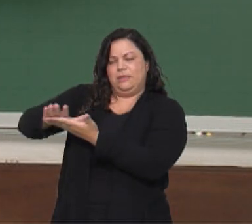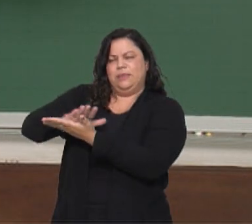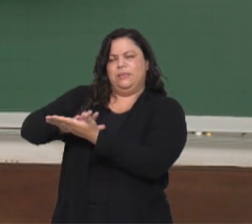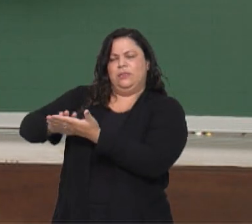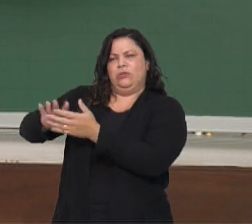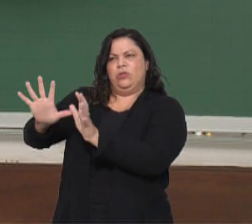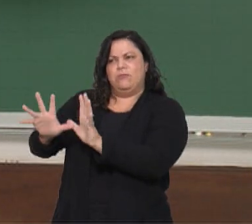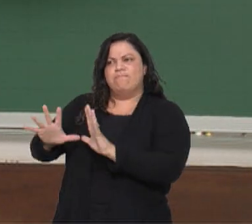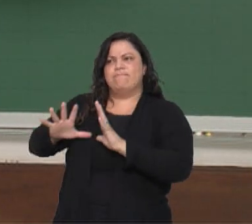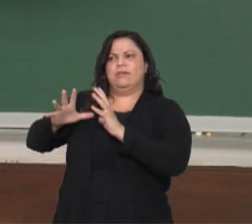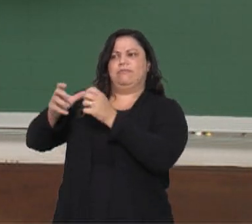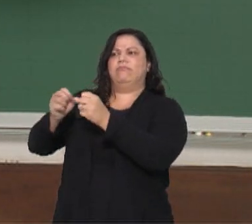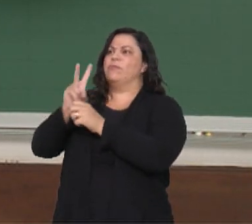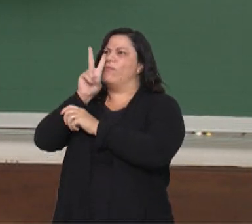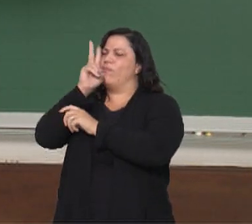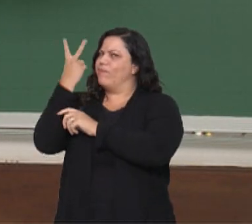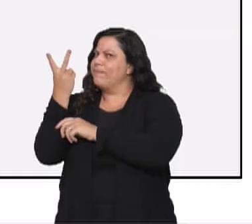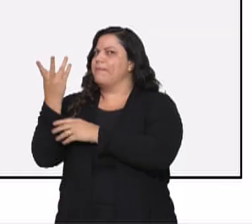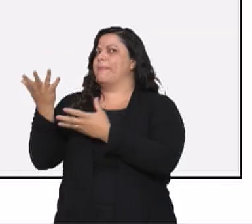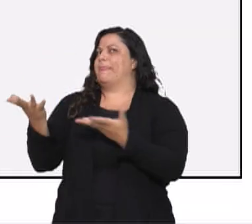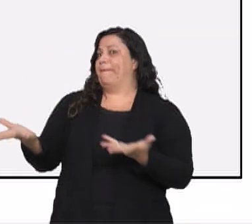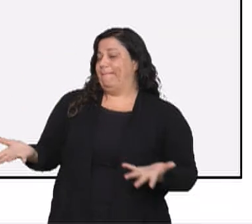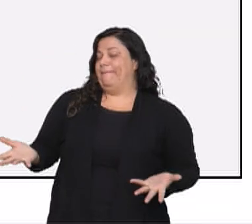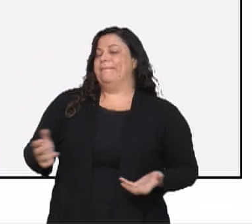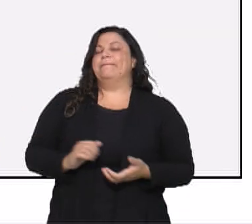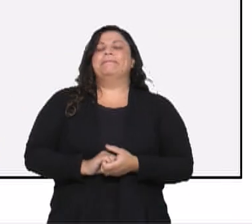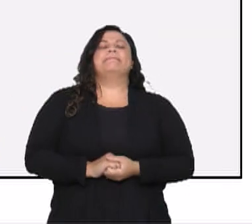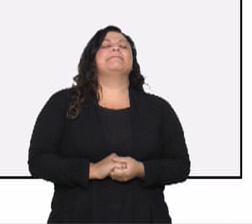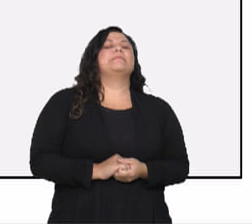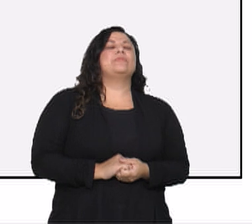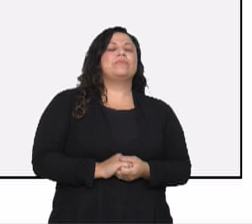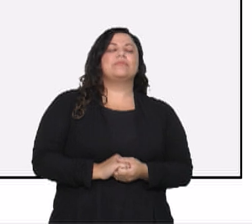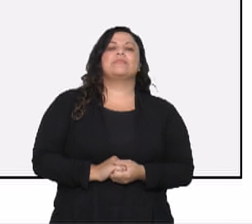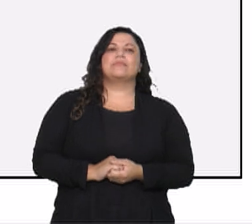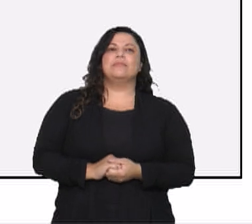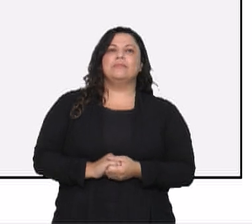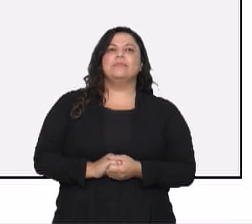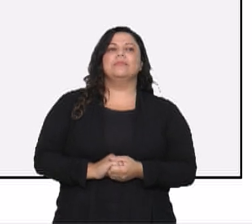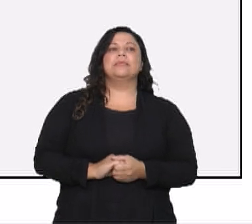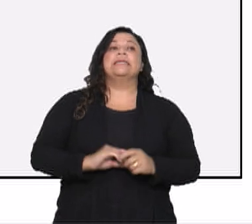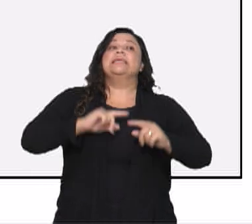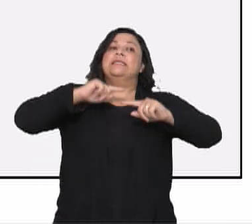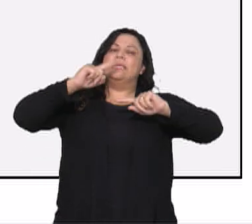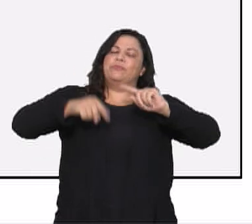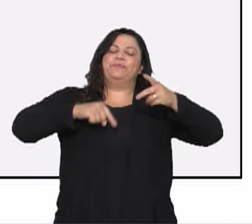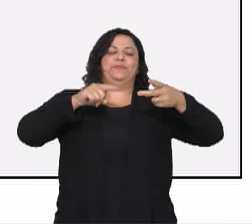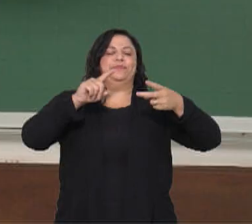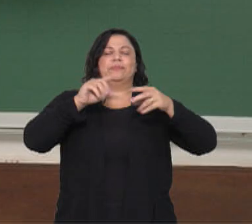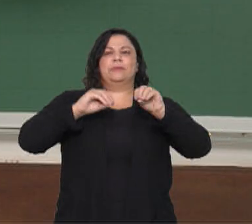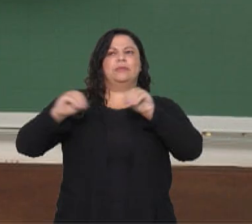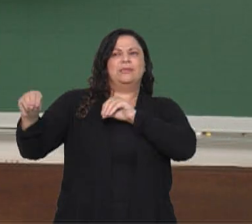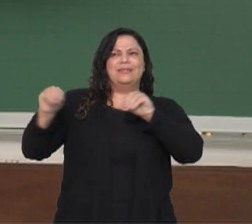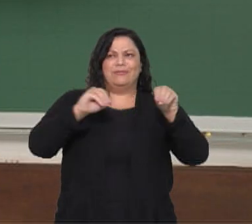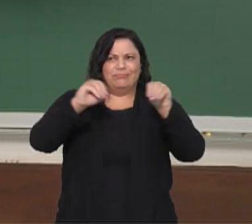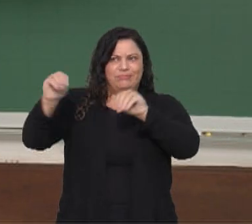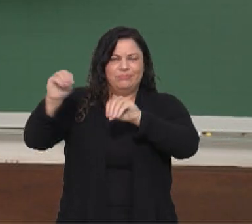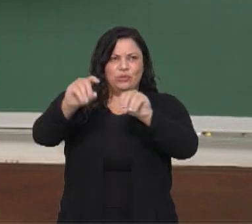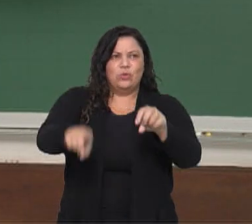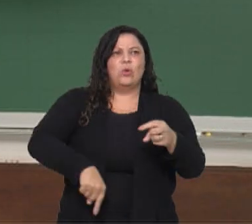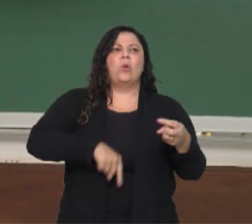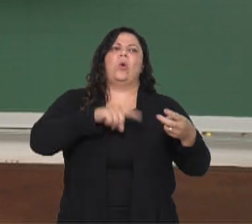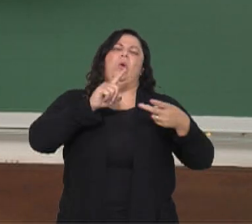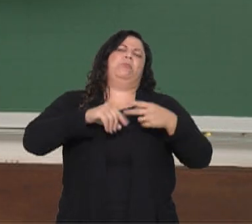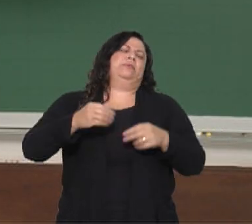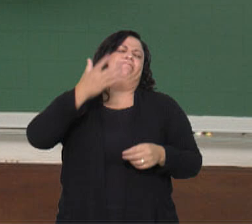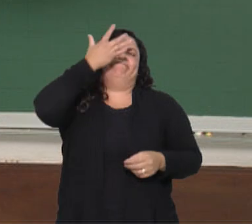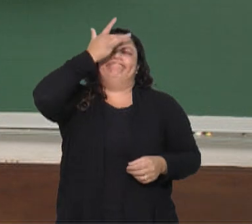corte. A vida dos humanos no Neolítico. Falamos lá no Paleolítico, o homem era nômade, não sabia agricultura, vivia